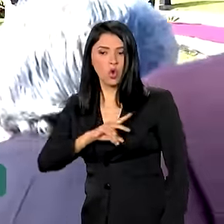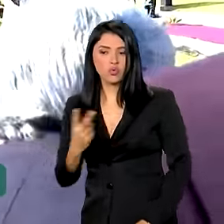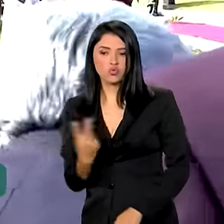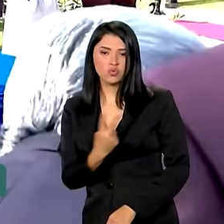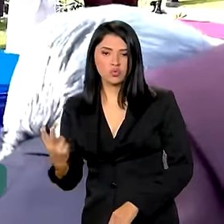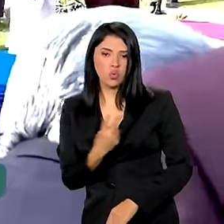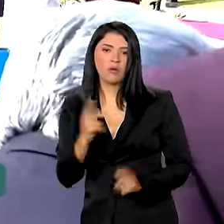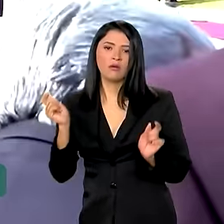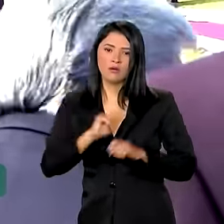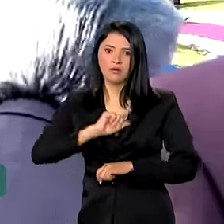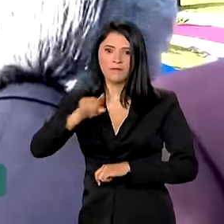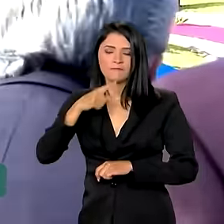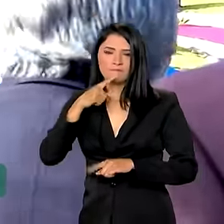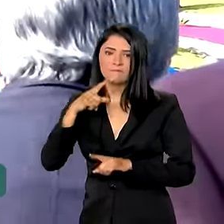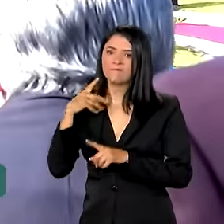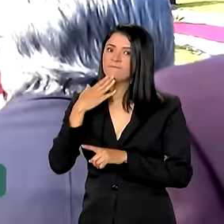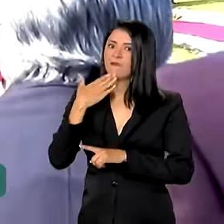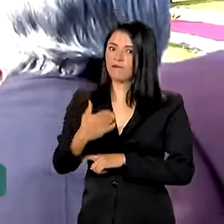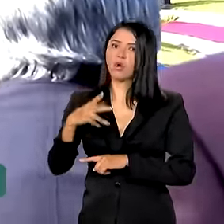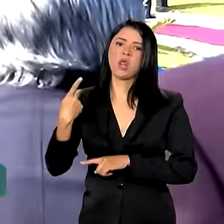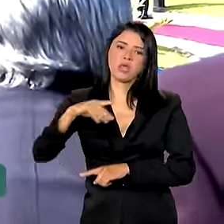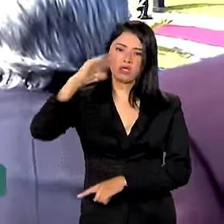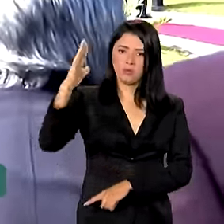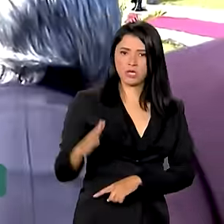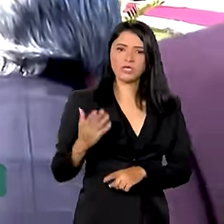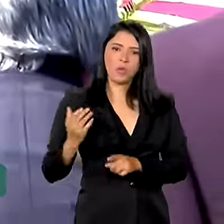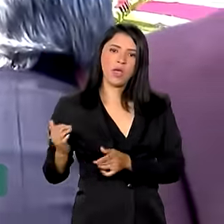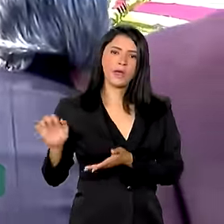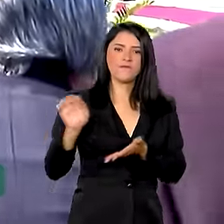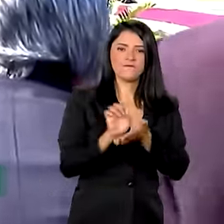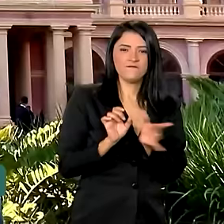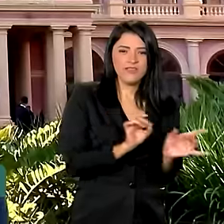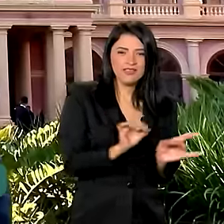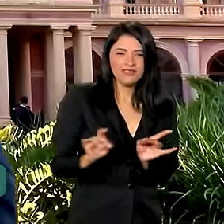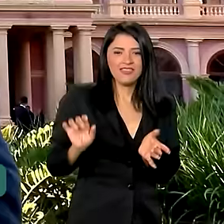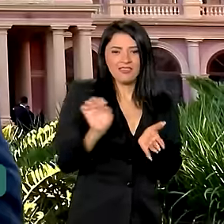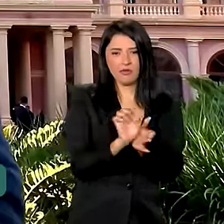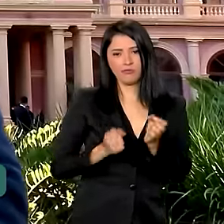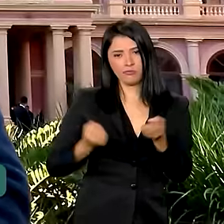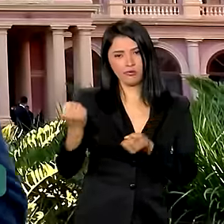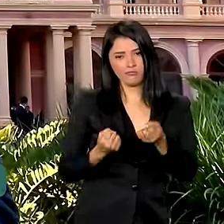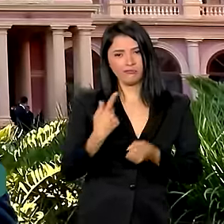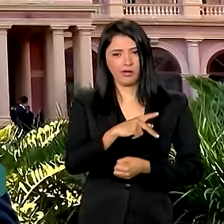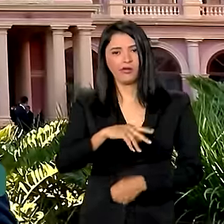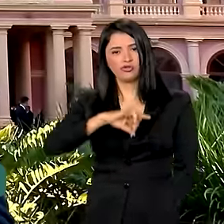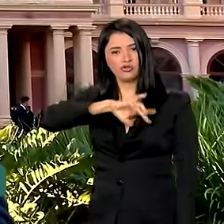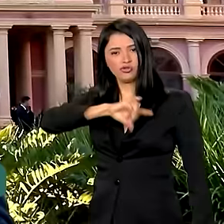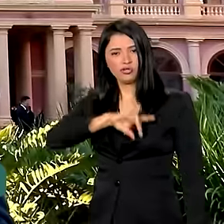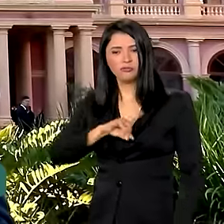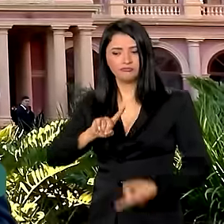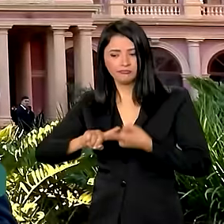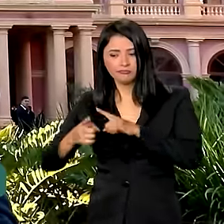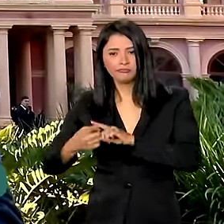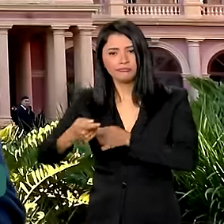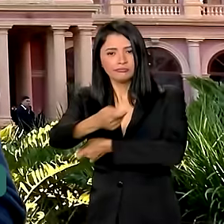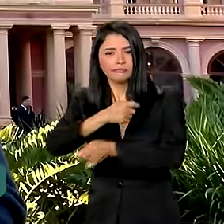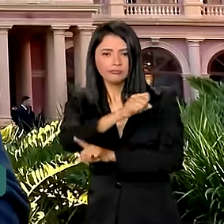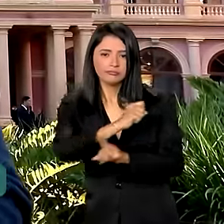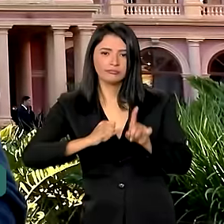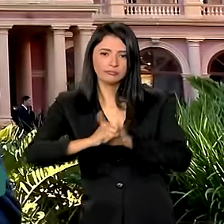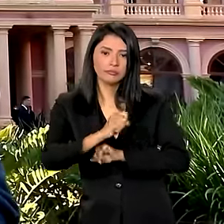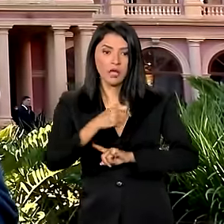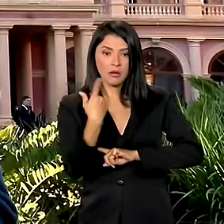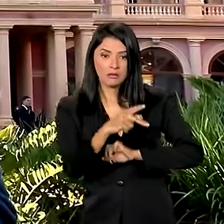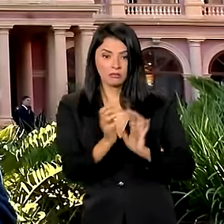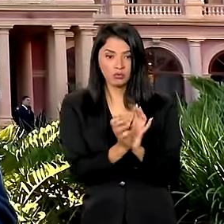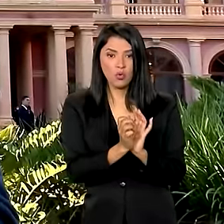medida beneficia o Brasil, que passa a exportar automóveis para o mercado chileno. Além dos acordos econômicos e sociais, os integrantes